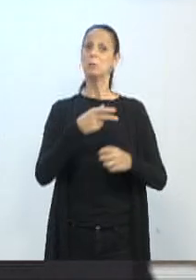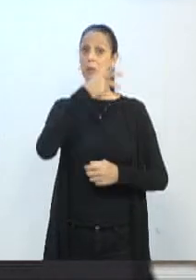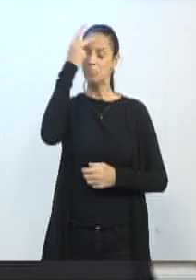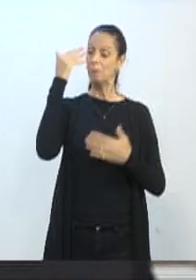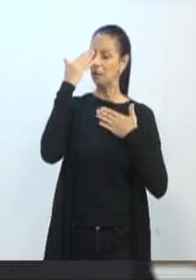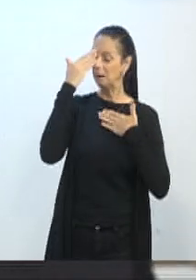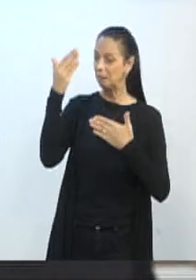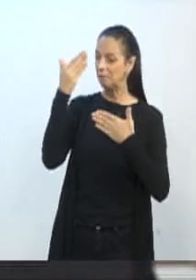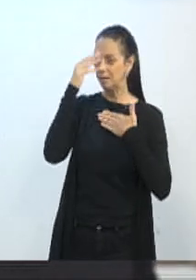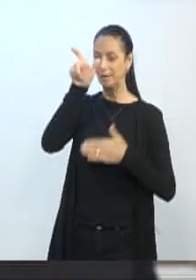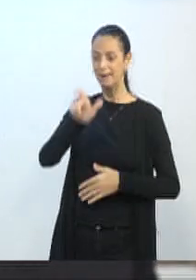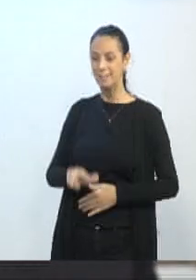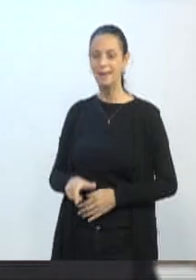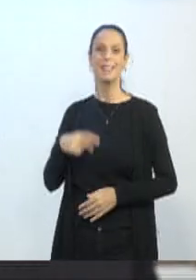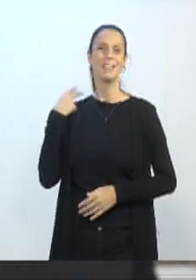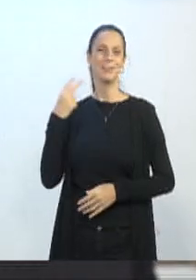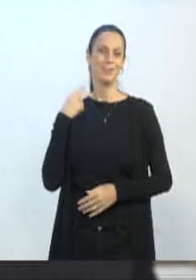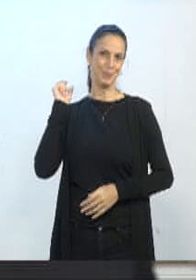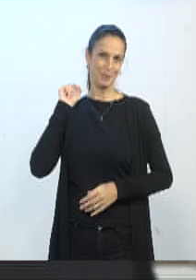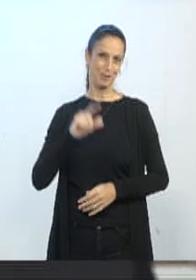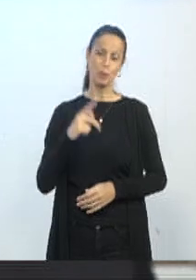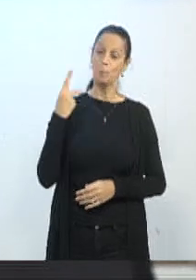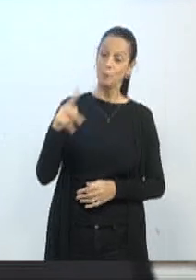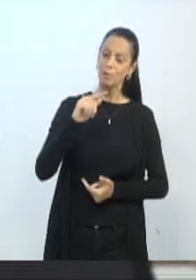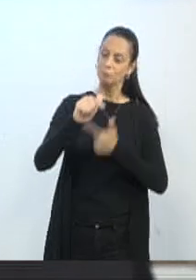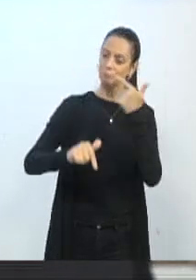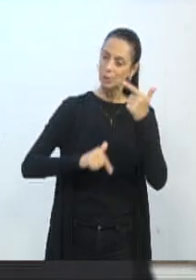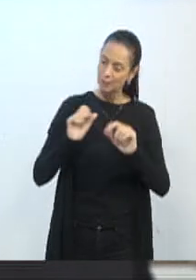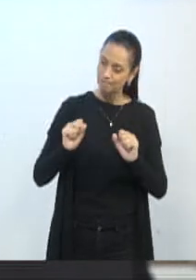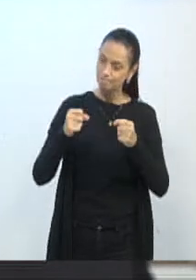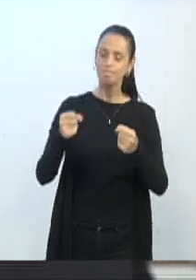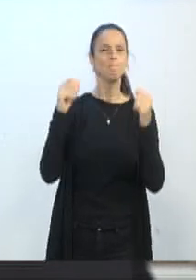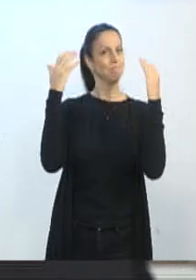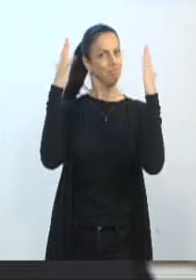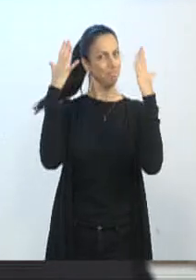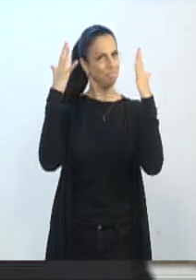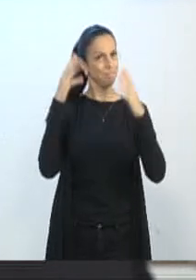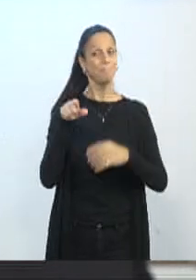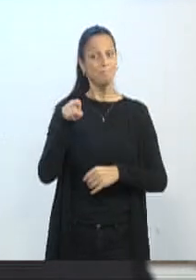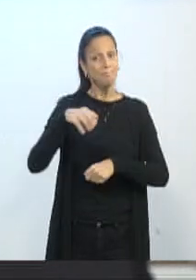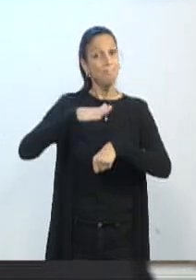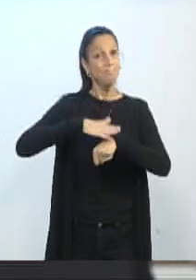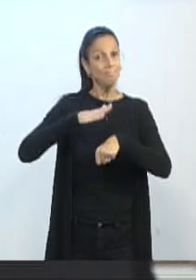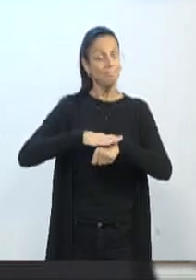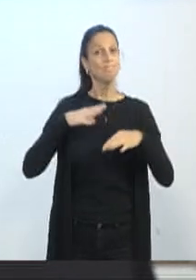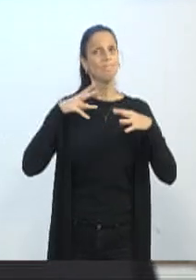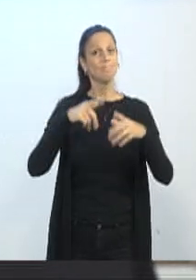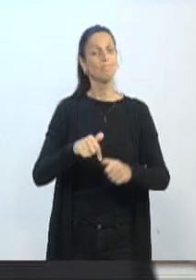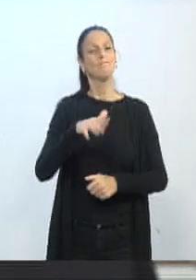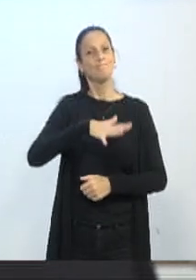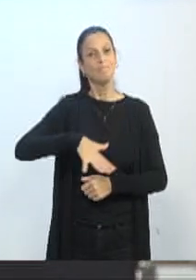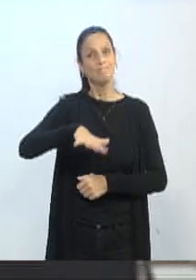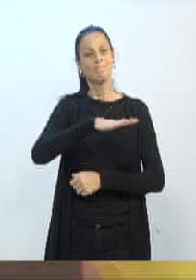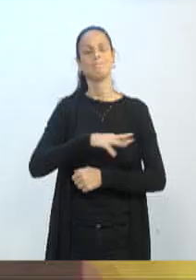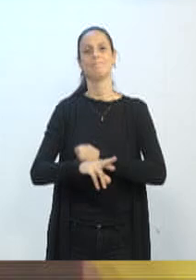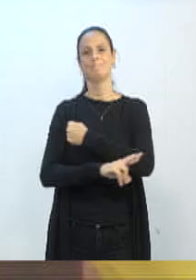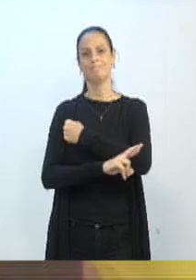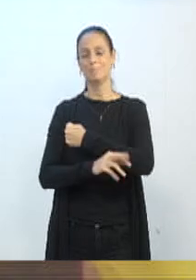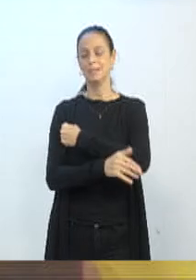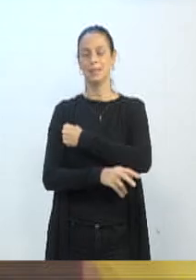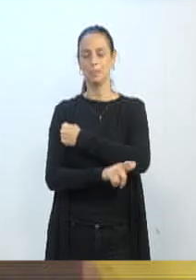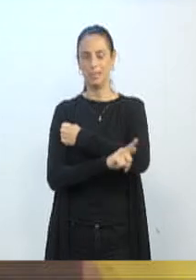gratas Maurício igual pelo teu trabalho e pelo teu empenho parabéns por tudo que tu fazes por aquela região